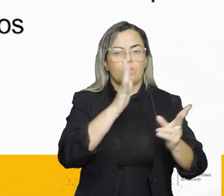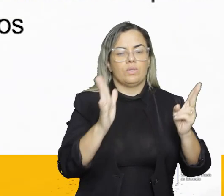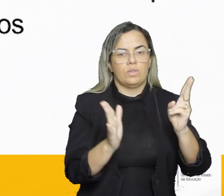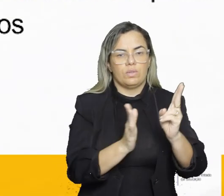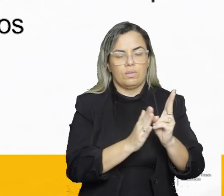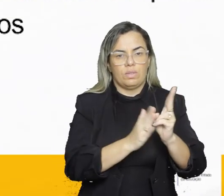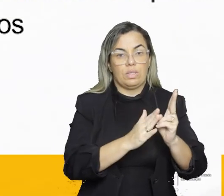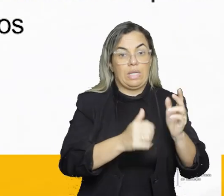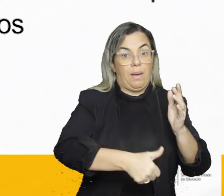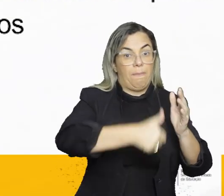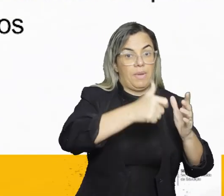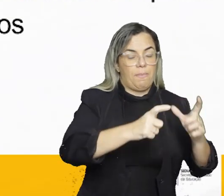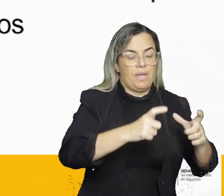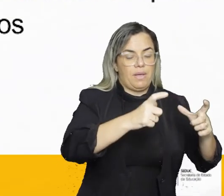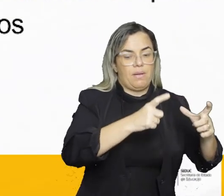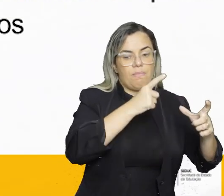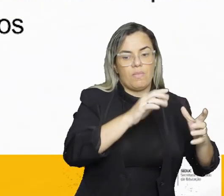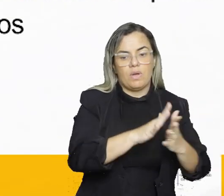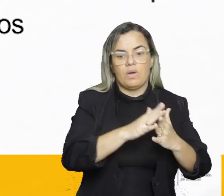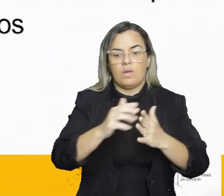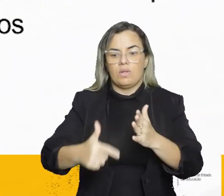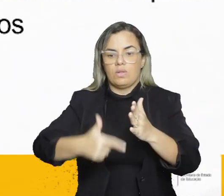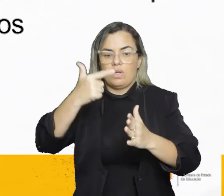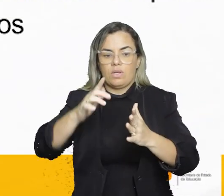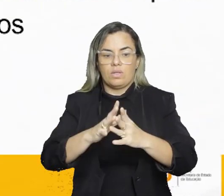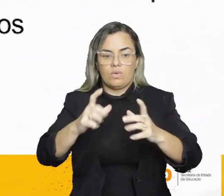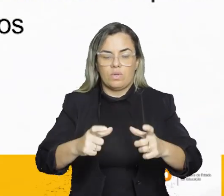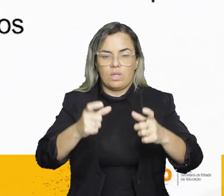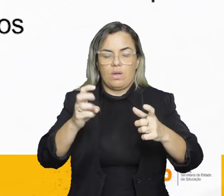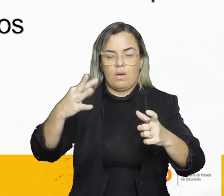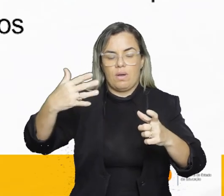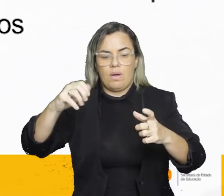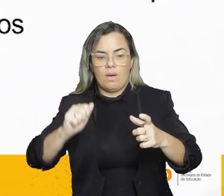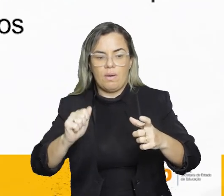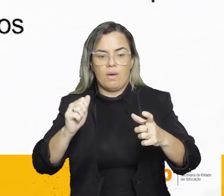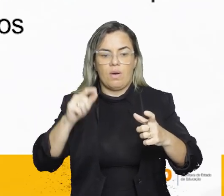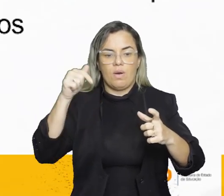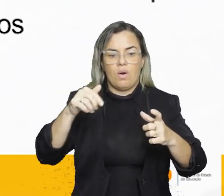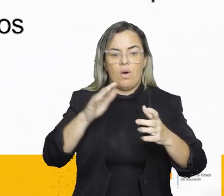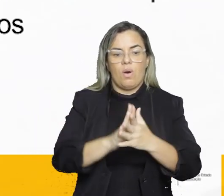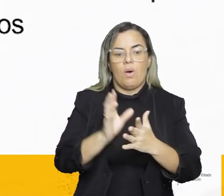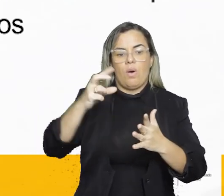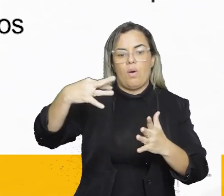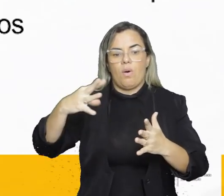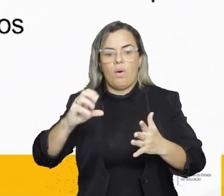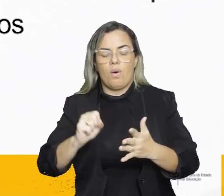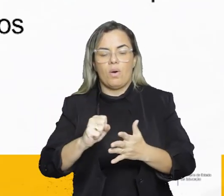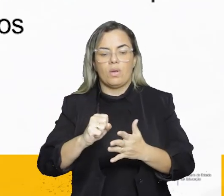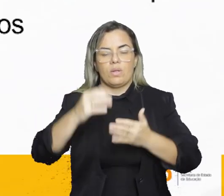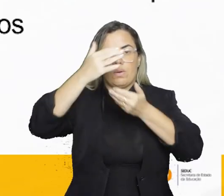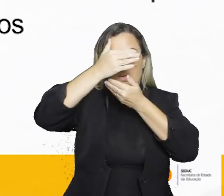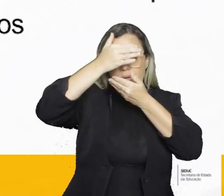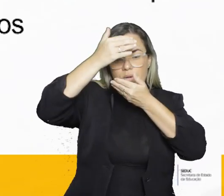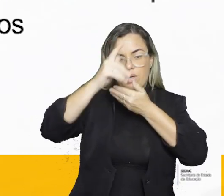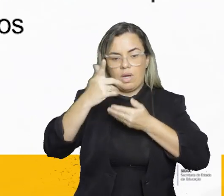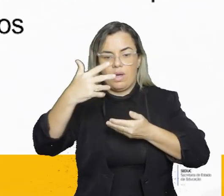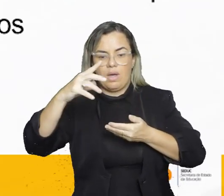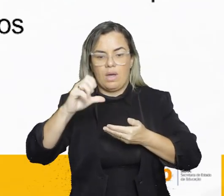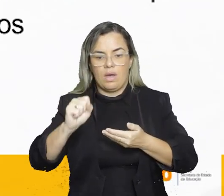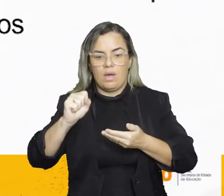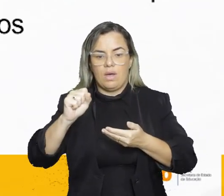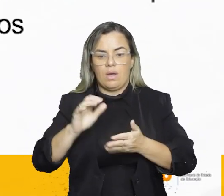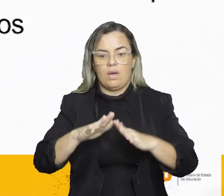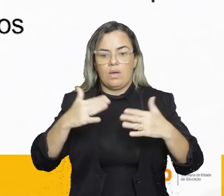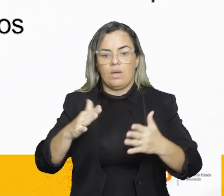bica. Na segunda, os moiros, muçulmanos, das galés. E os da primeira